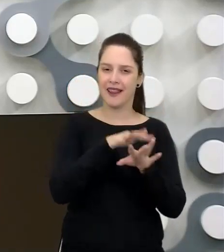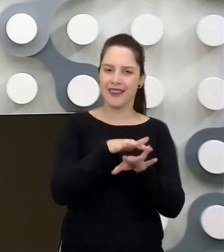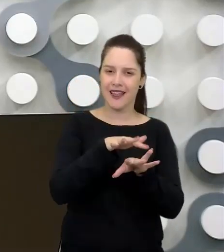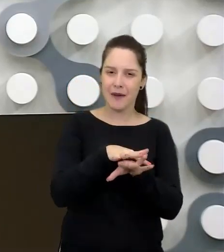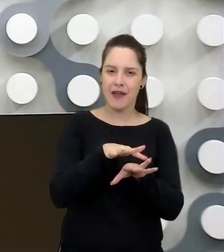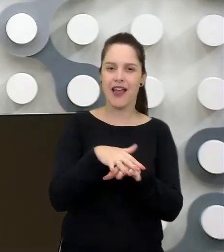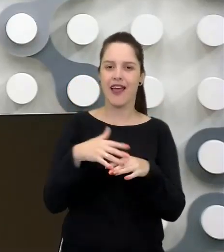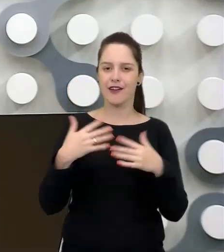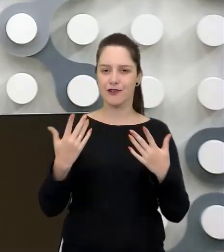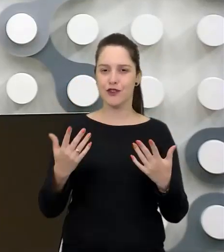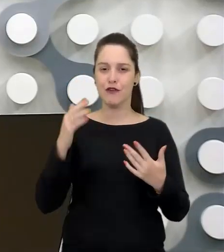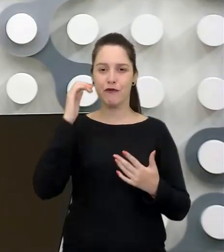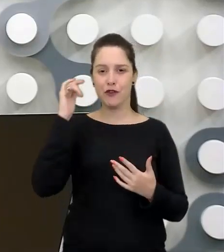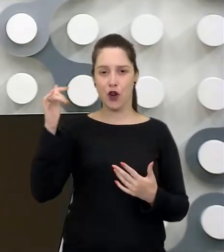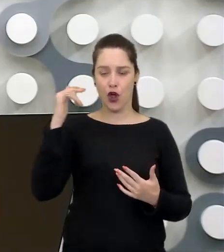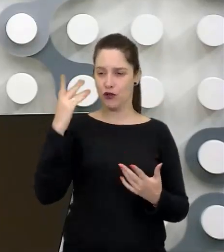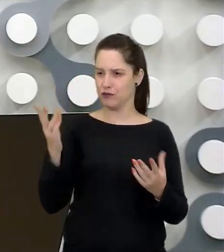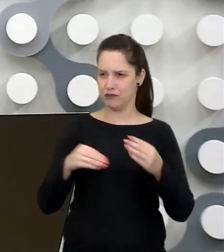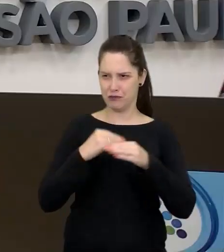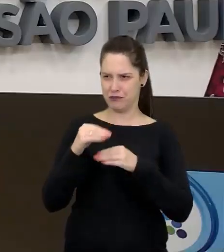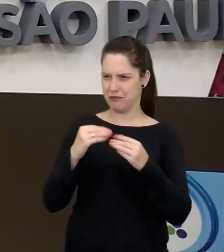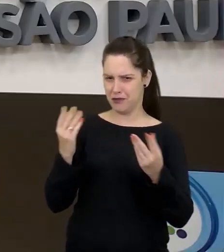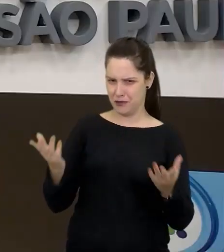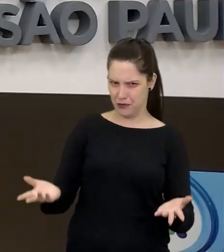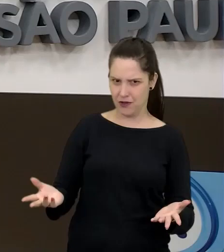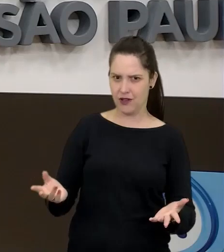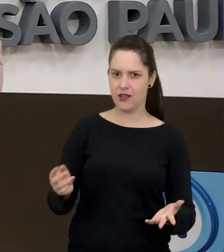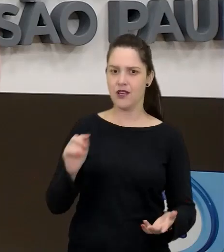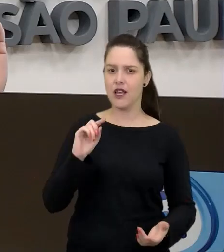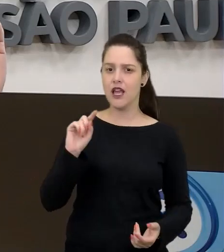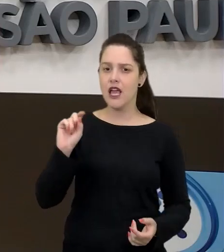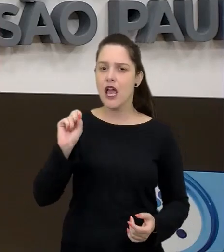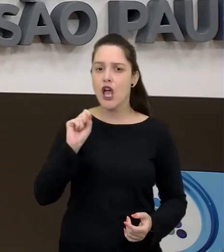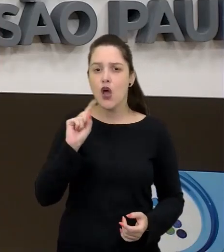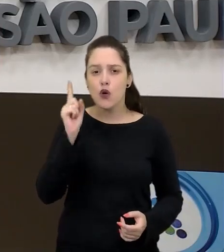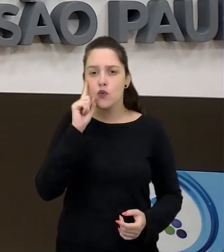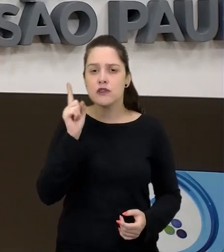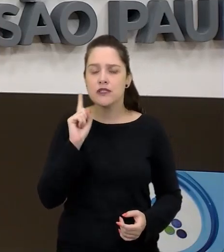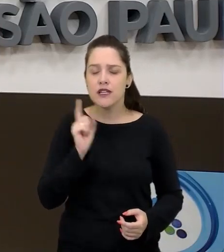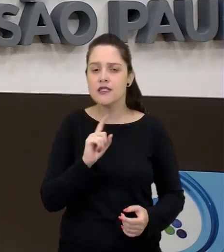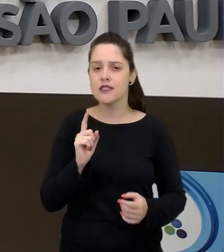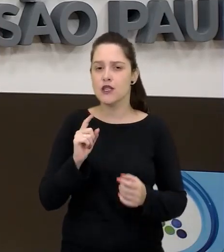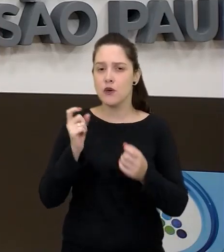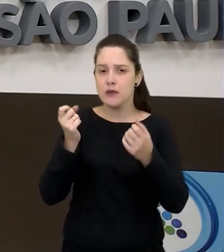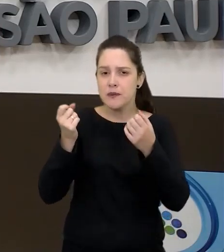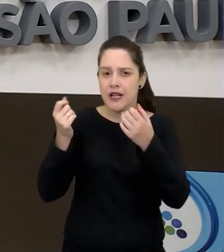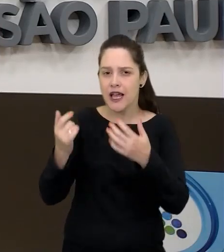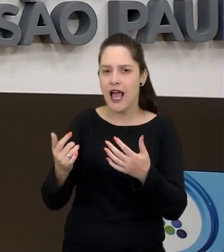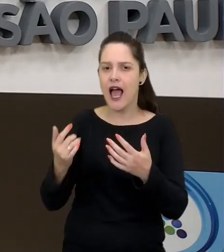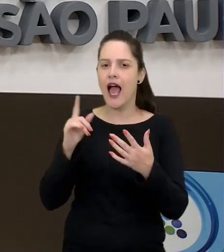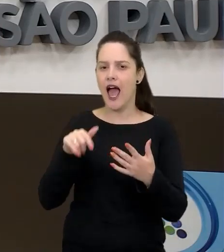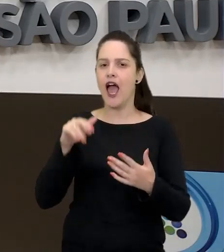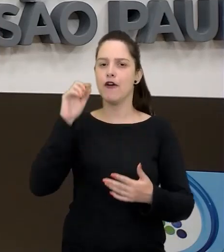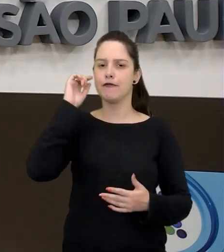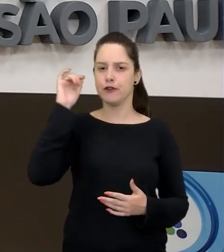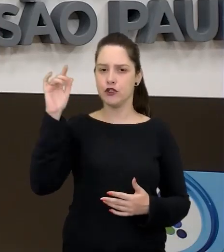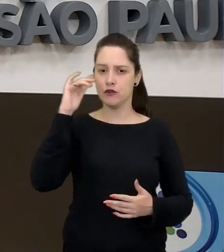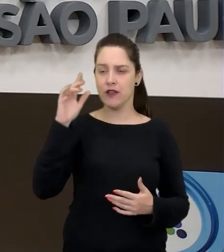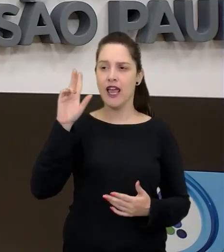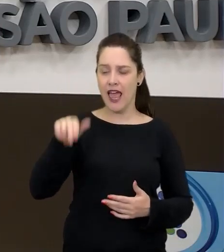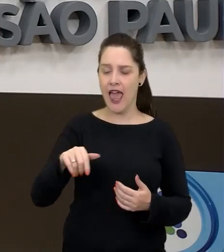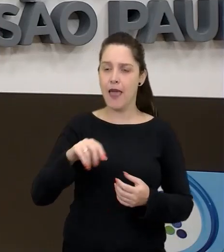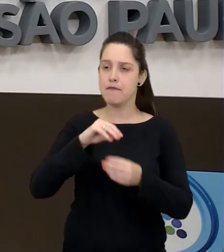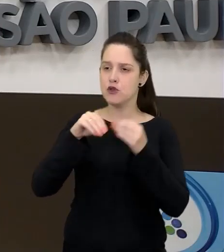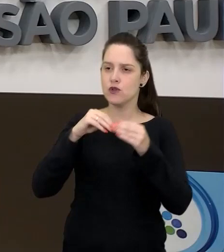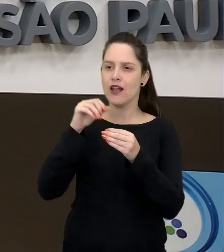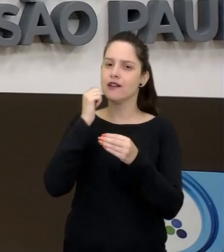foram os primeiros biólogos também? Olha, Ed, eu não sei se eu faria essa afirmação, porque a biologia é uma ciência, portanto,